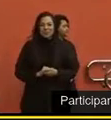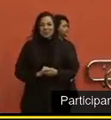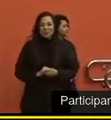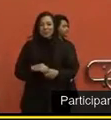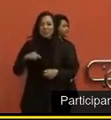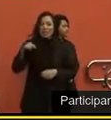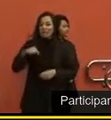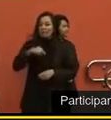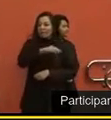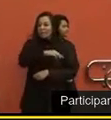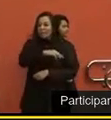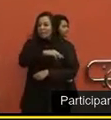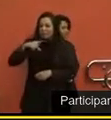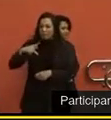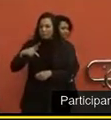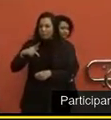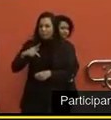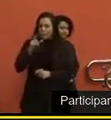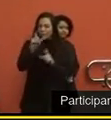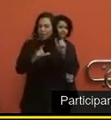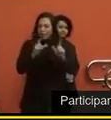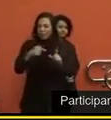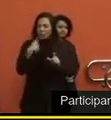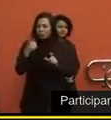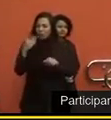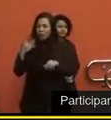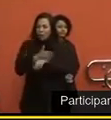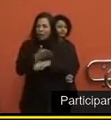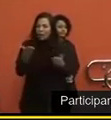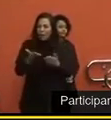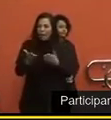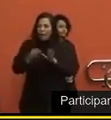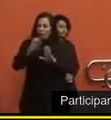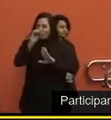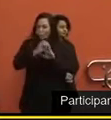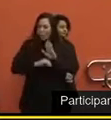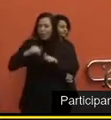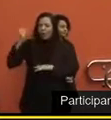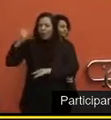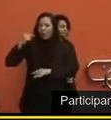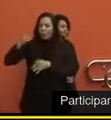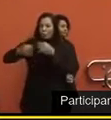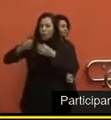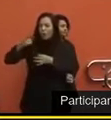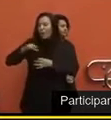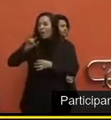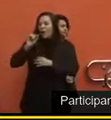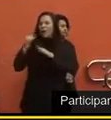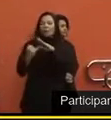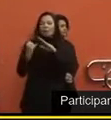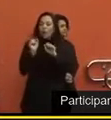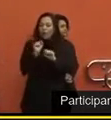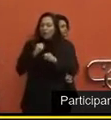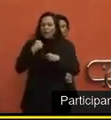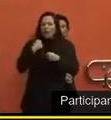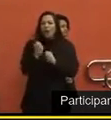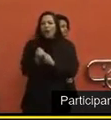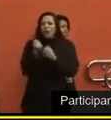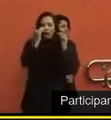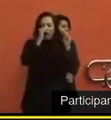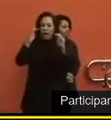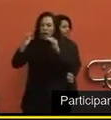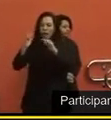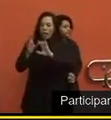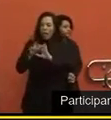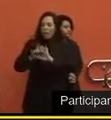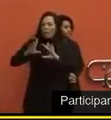Esse Ministério Público, no qual todos ingressamos agora oficialmente como promotores de justiça, é uma instituição forte, que respeita a